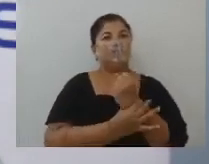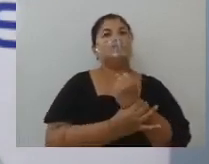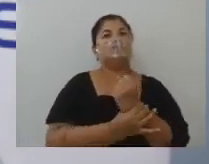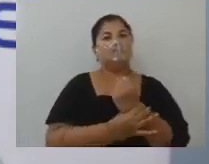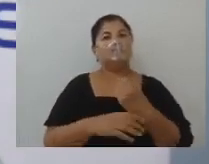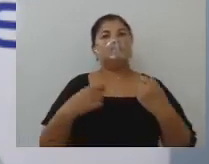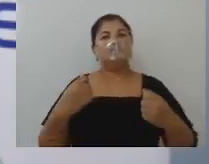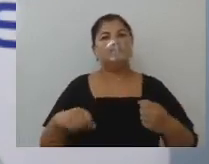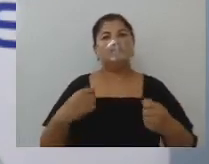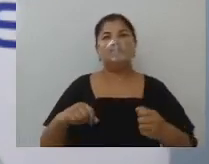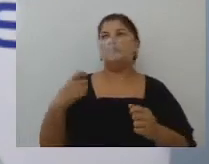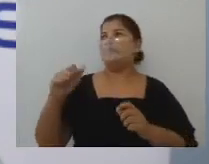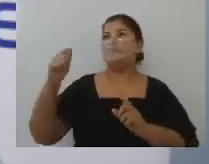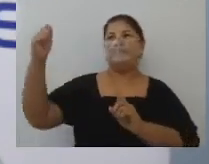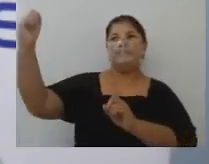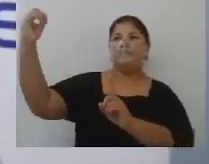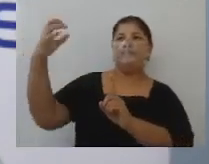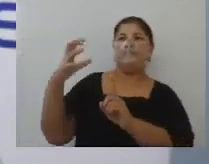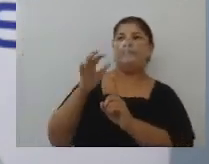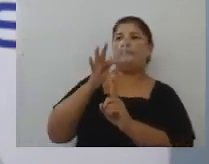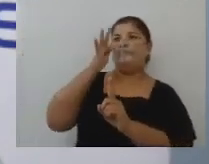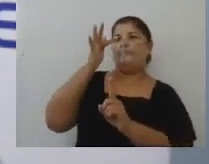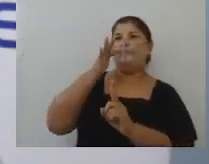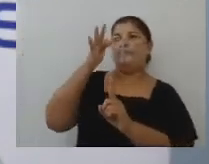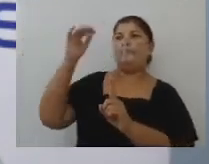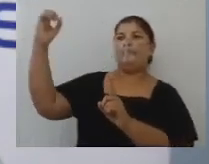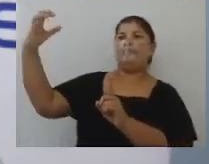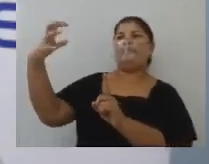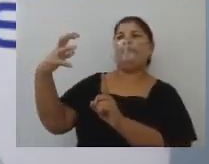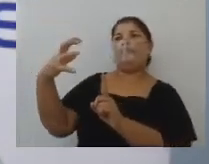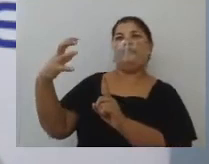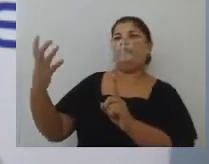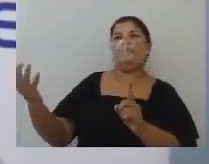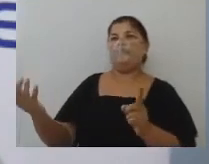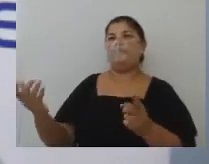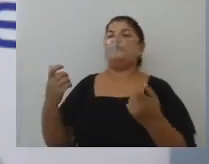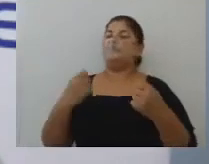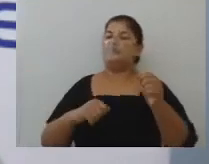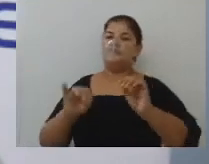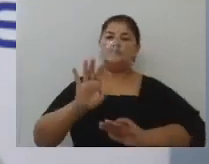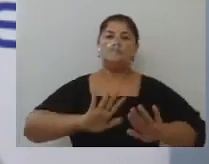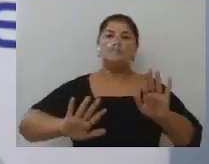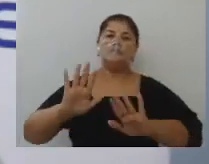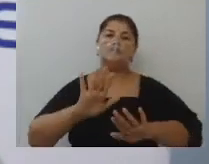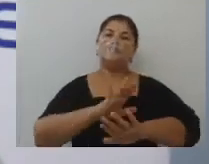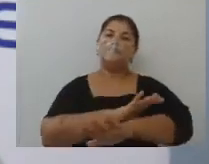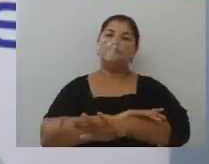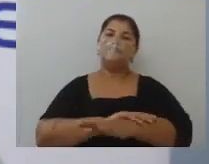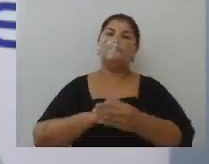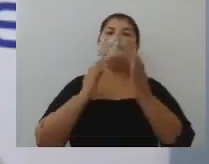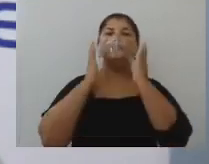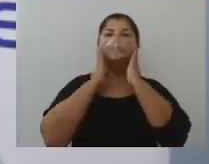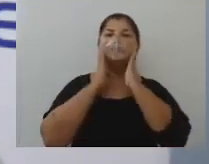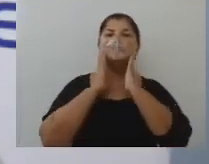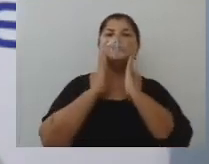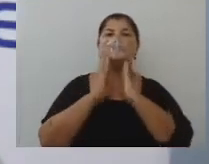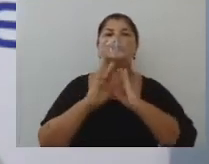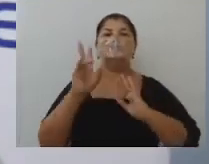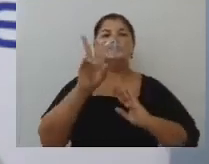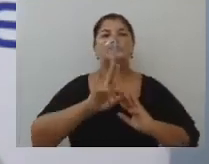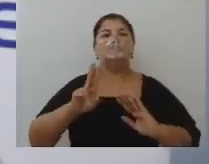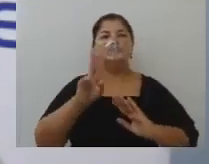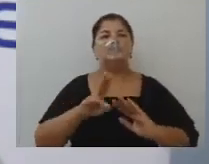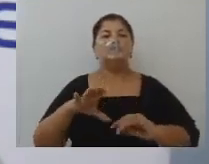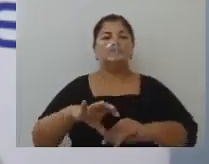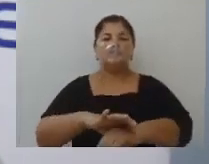ficar pegando sol o dia inteiro. Então é bom cuidar da sua pele, porque ela pode causar estrago na sua pele. É bom usar essa proteção